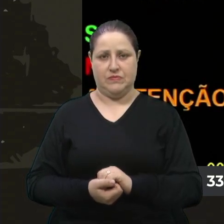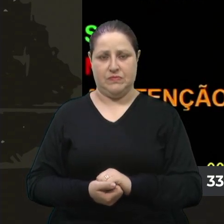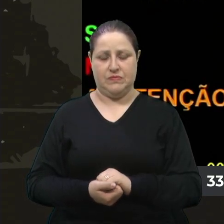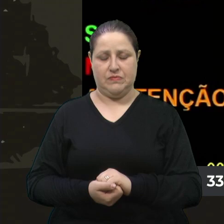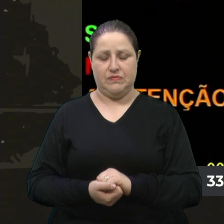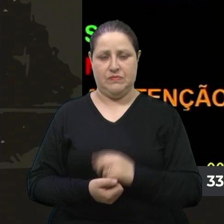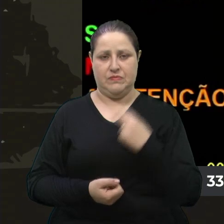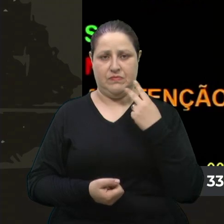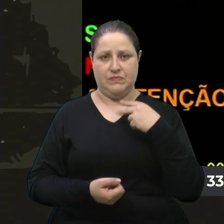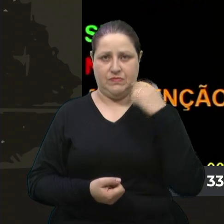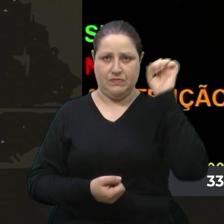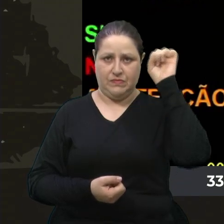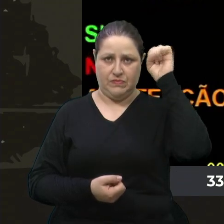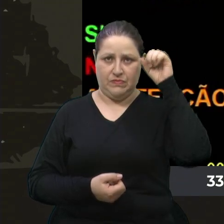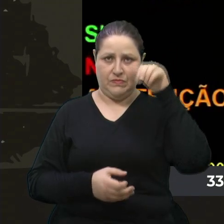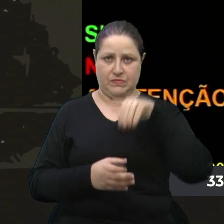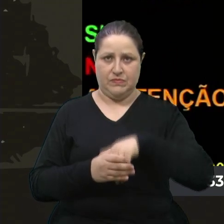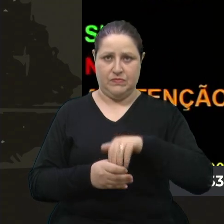Xuxa vota sim.